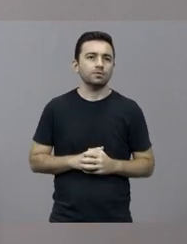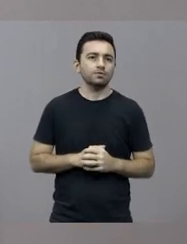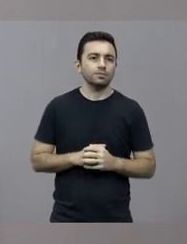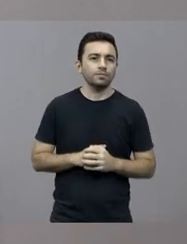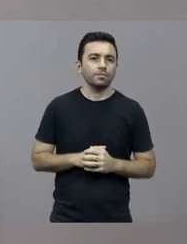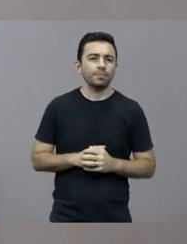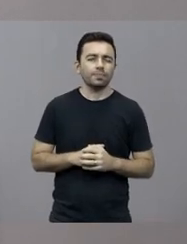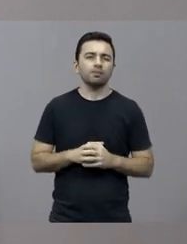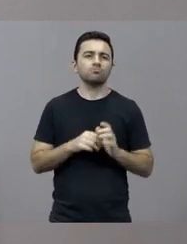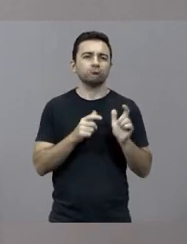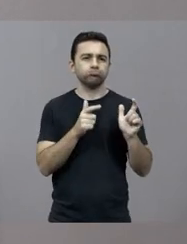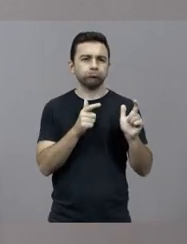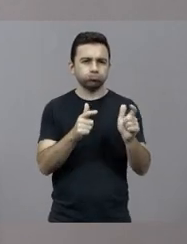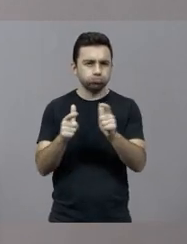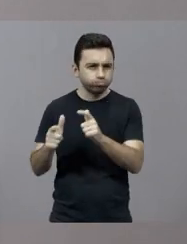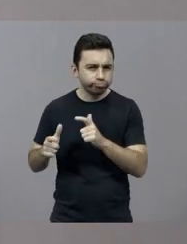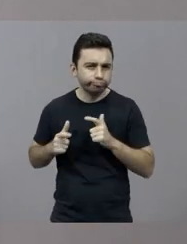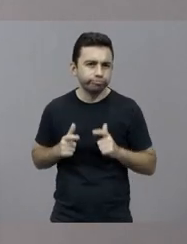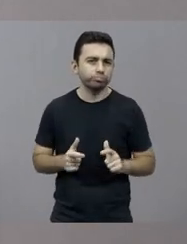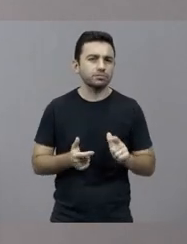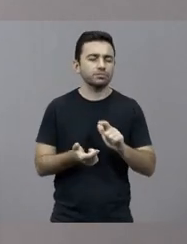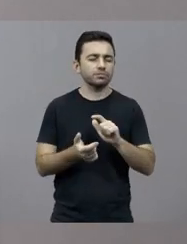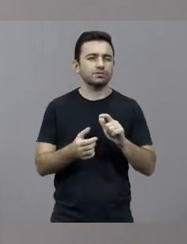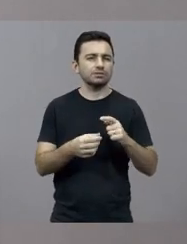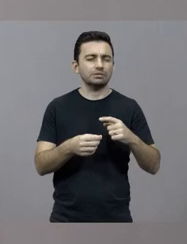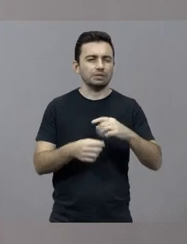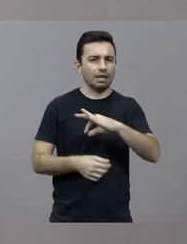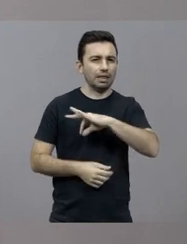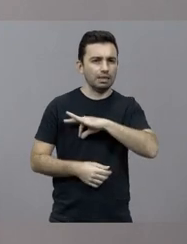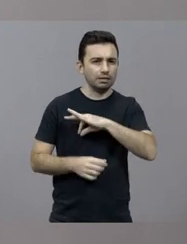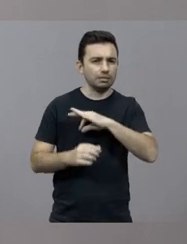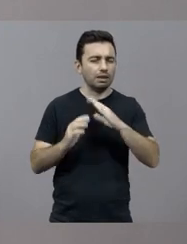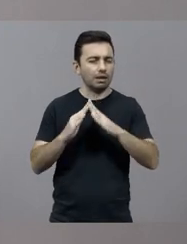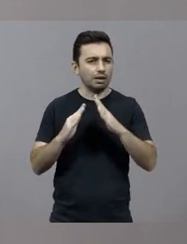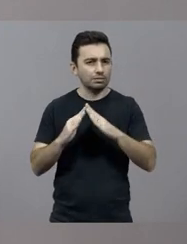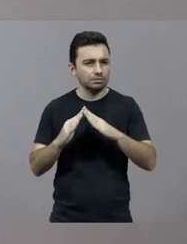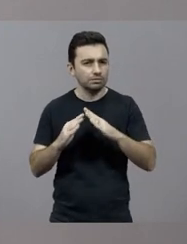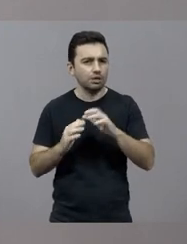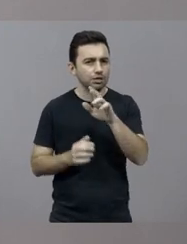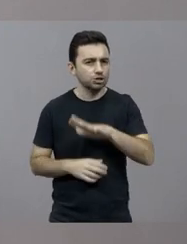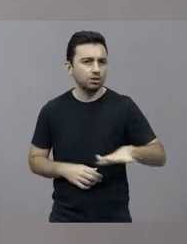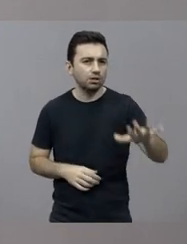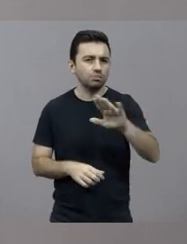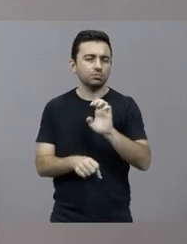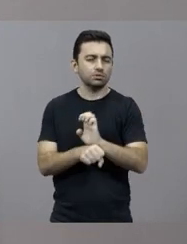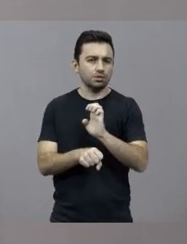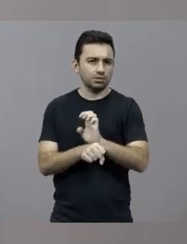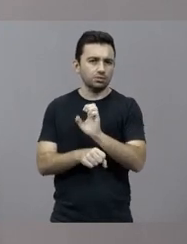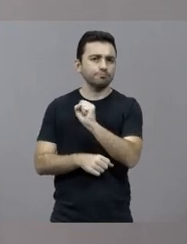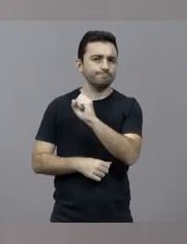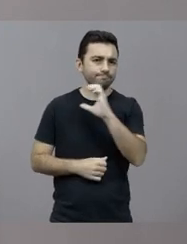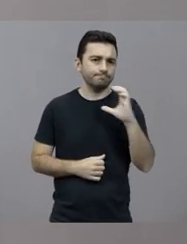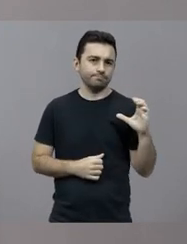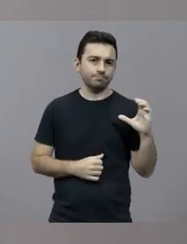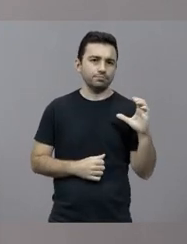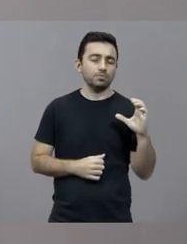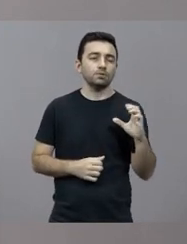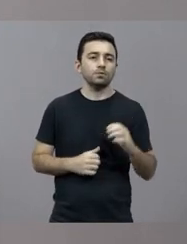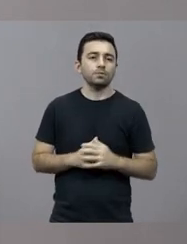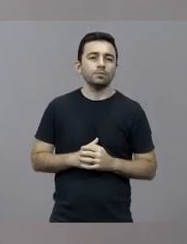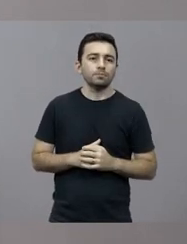das diversas comarcas, das diversas delegacias regionais do nosso Estado, onde